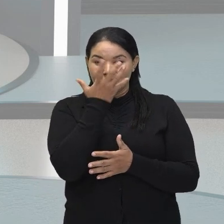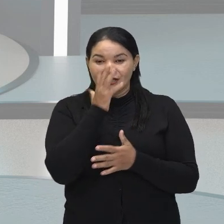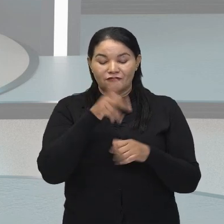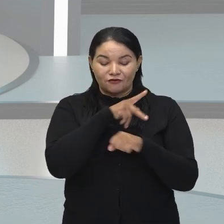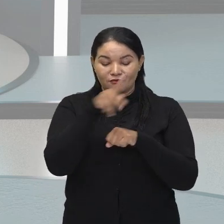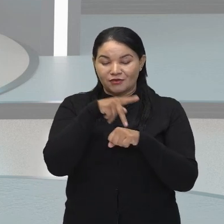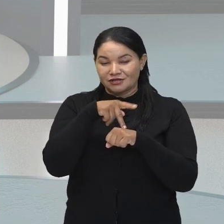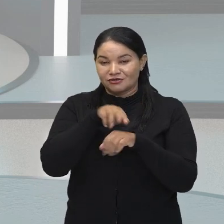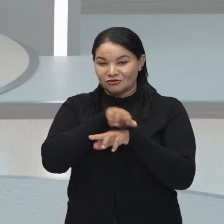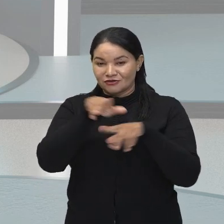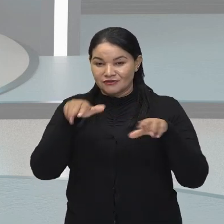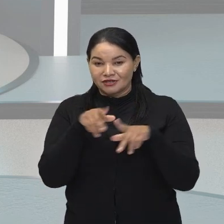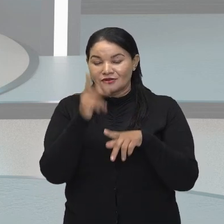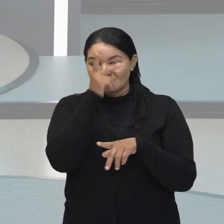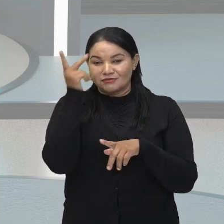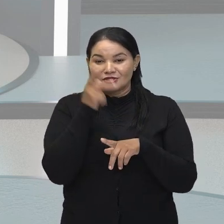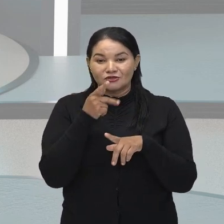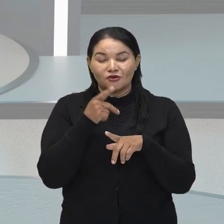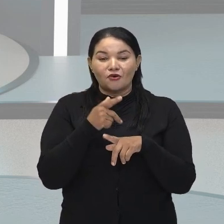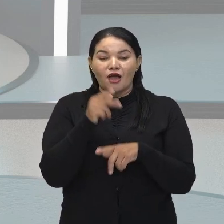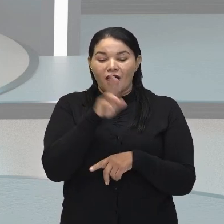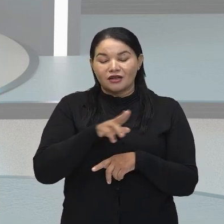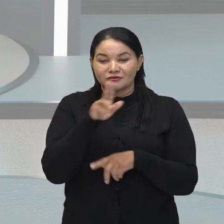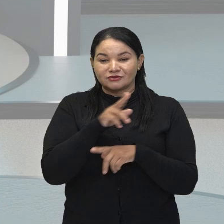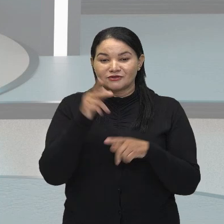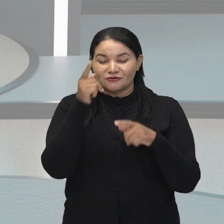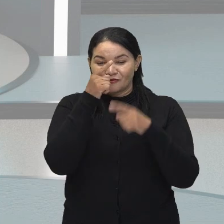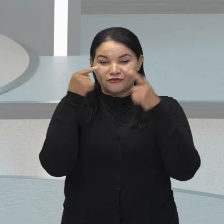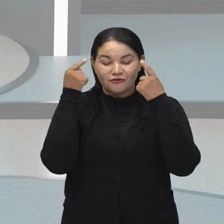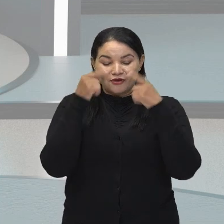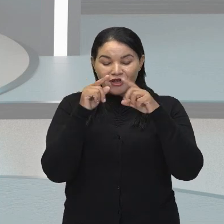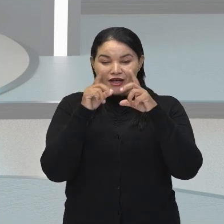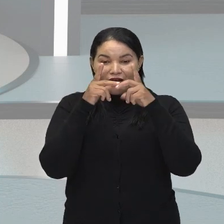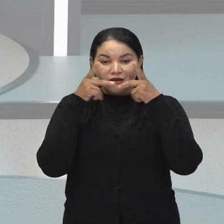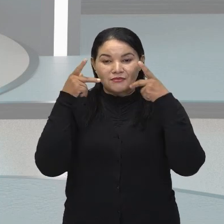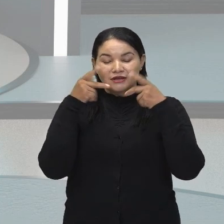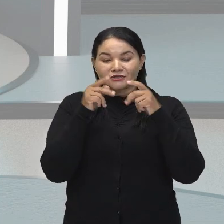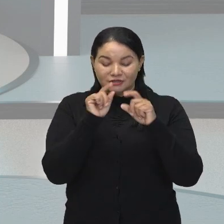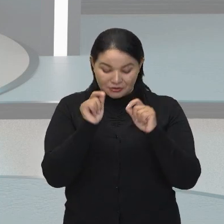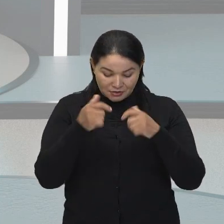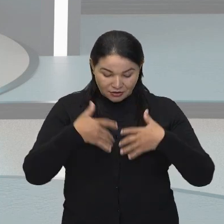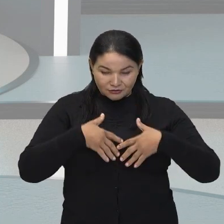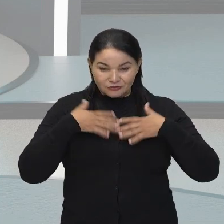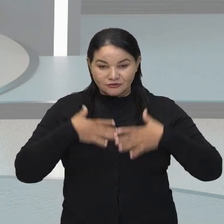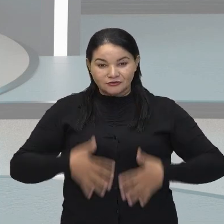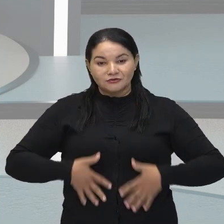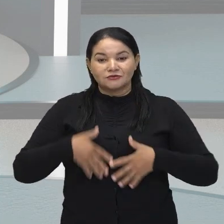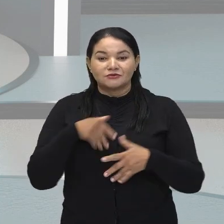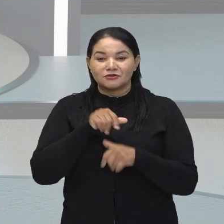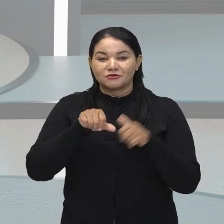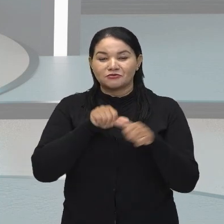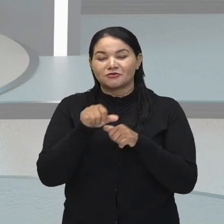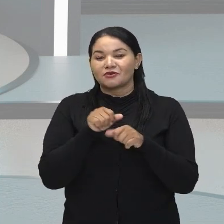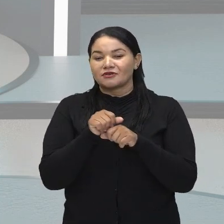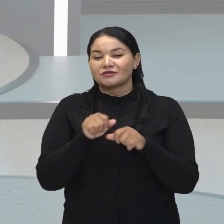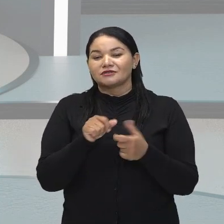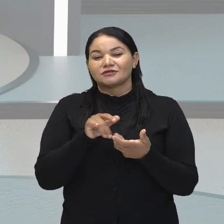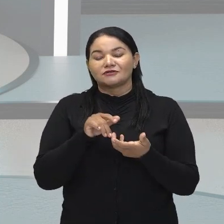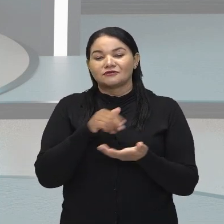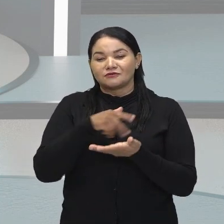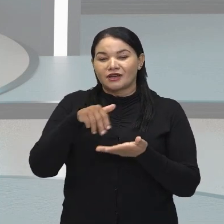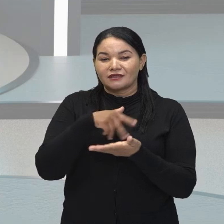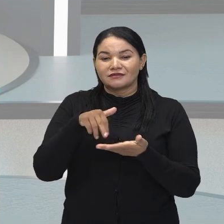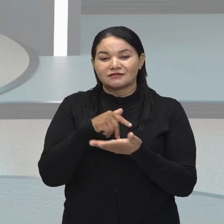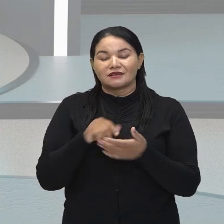as pessoas se fantasiavam, usavam máscaras, cantavam e dançavam. É um momento de fé que se festeja